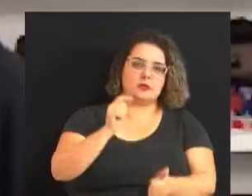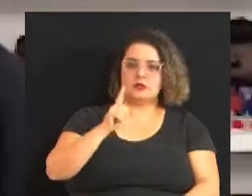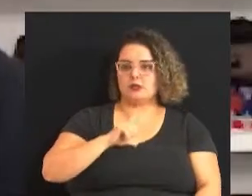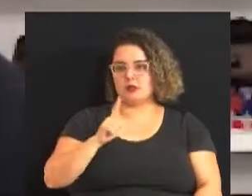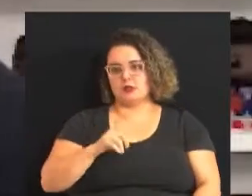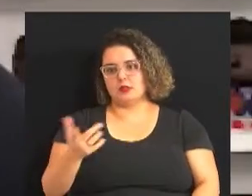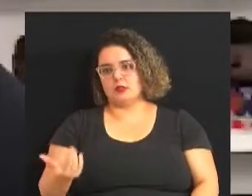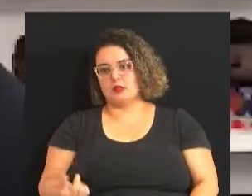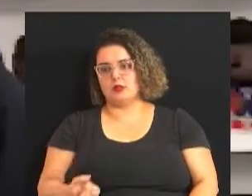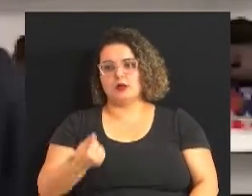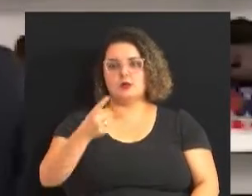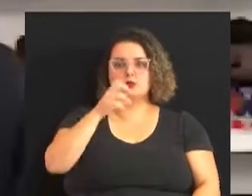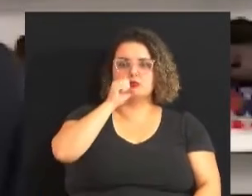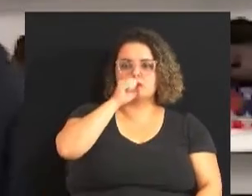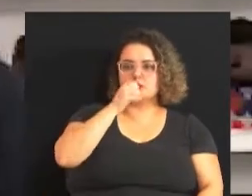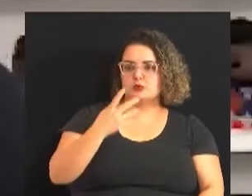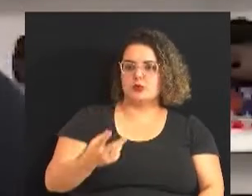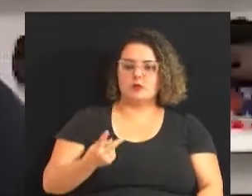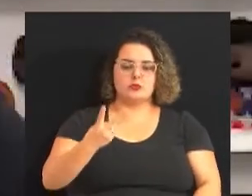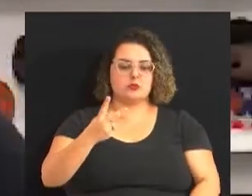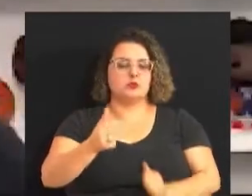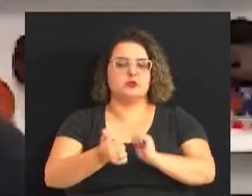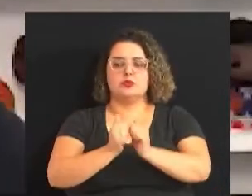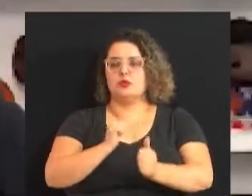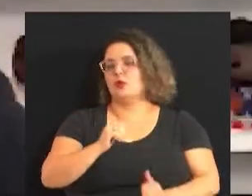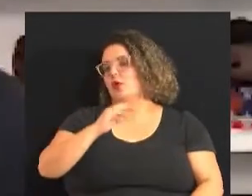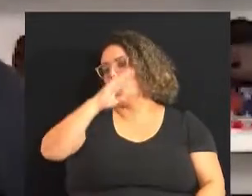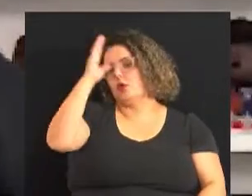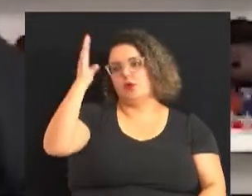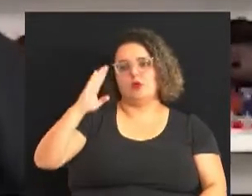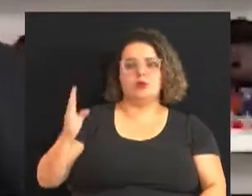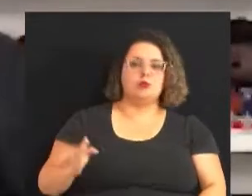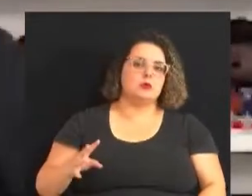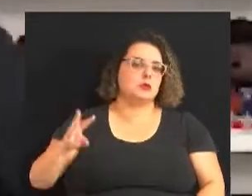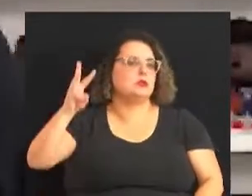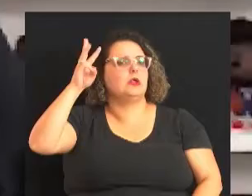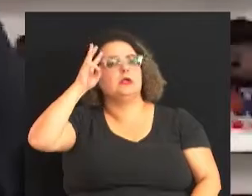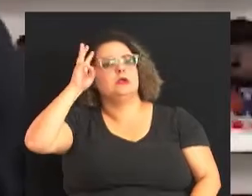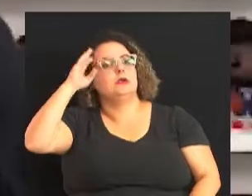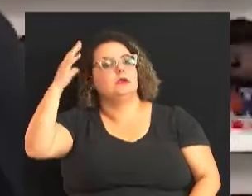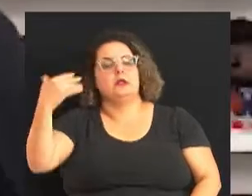um final de semana, 2 jogos, o Brasil jogando no futebol na terça